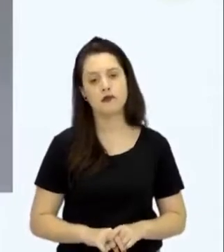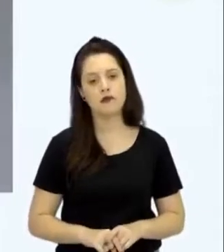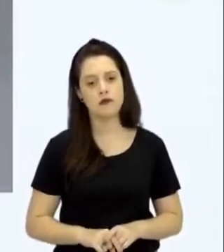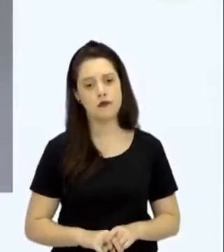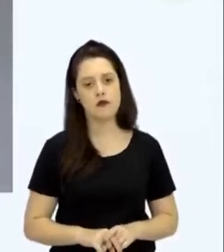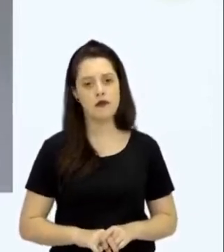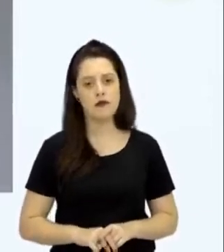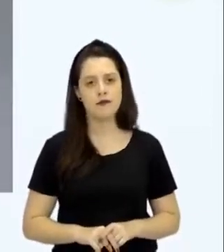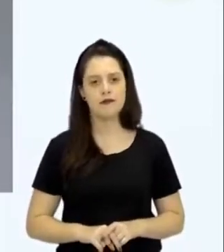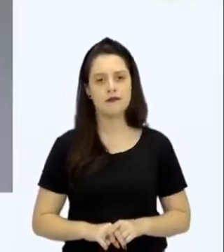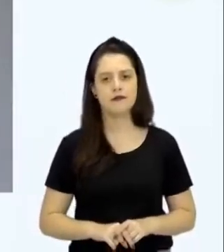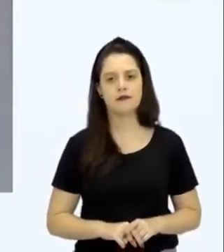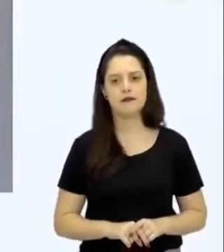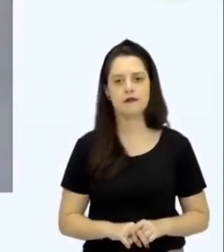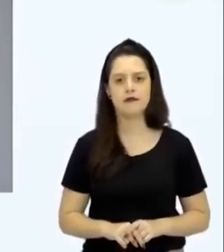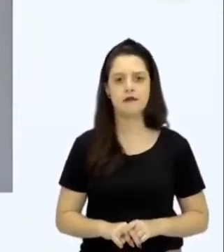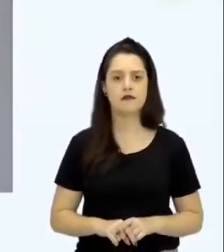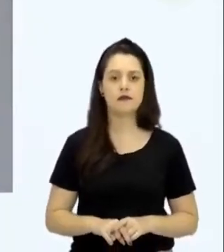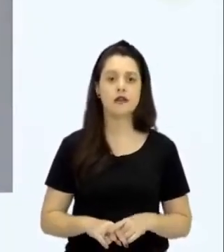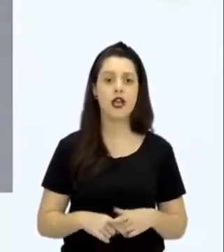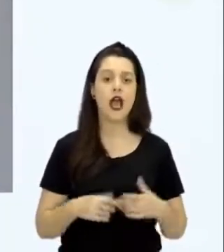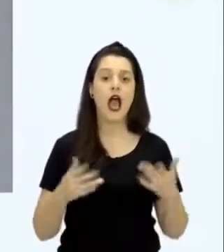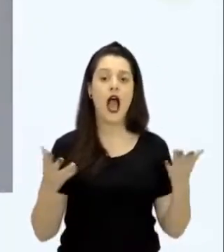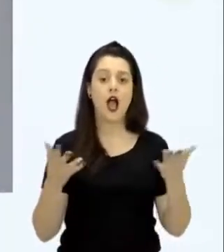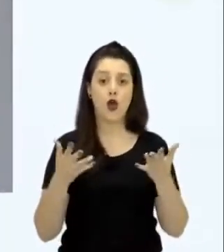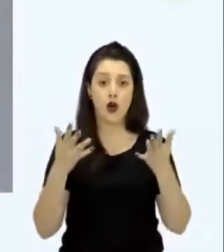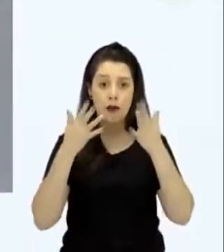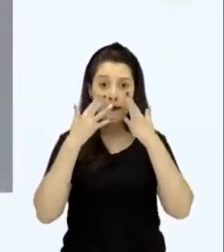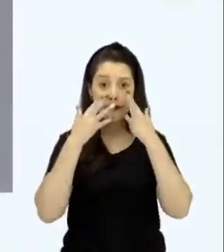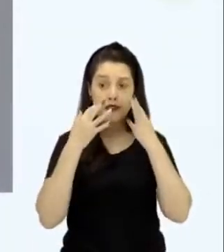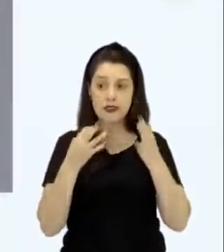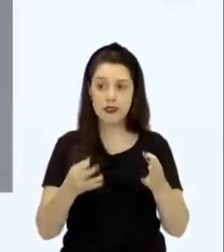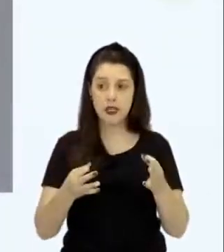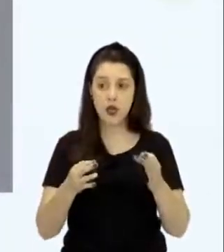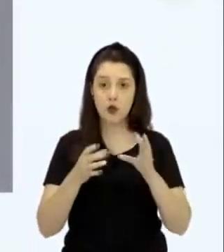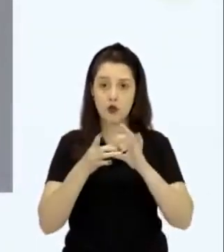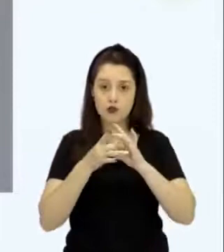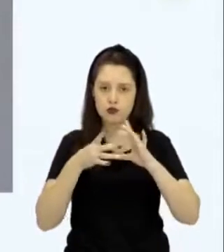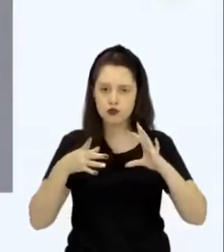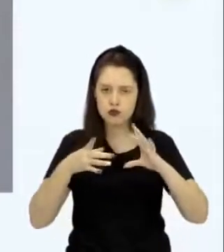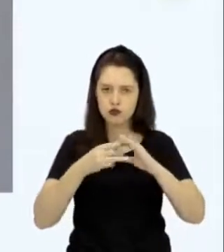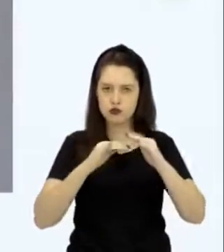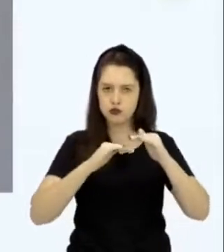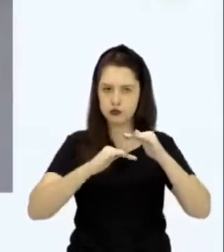Prestando sempre atenção para conectar na mesma direção por onde vai passar a energia.